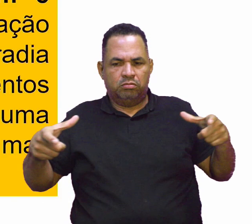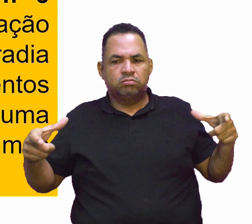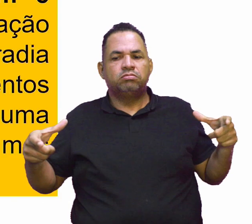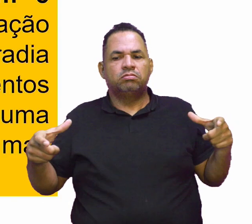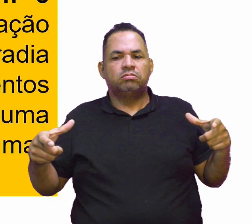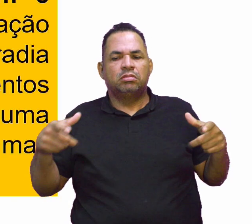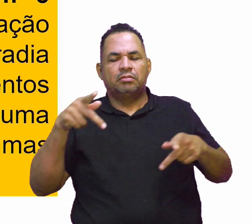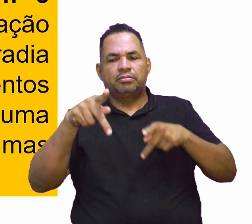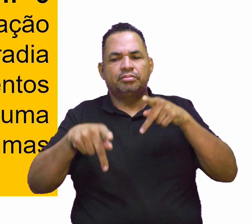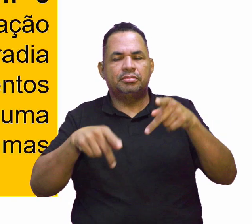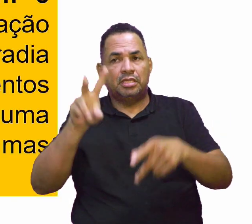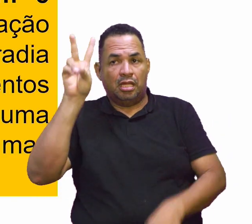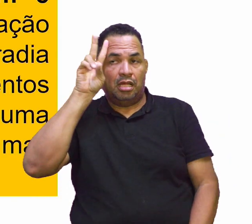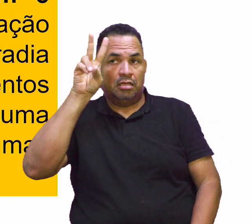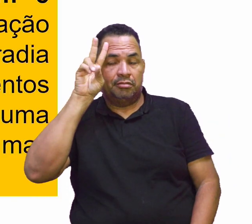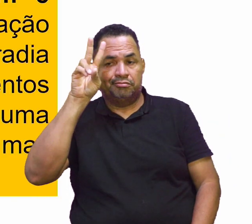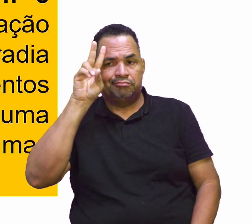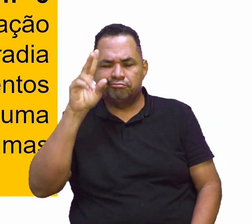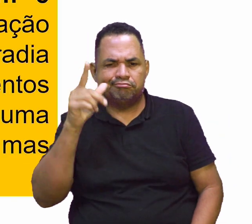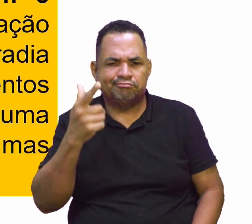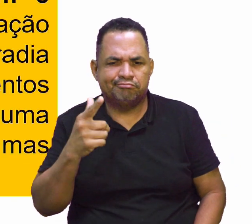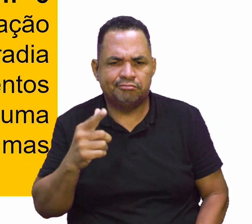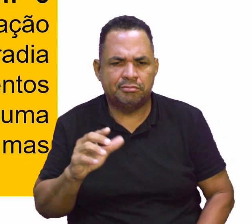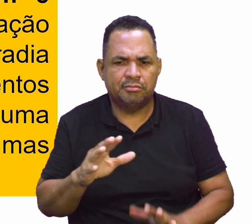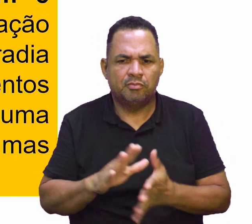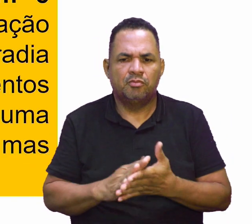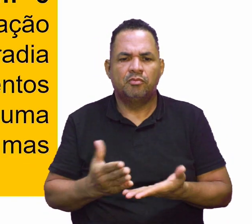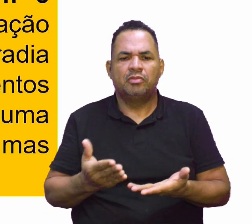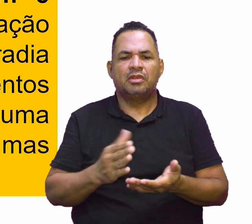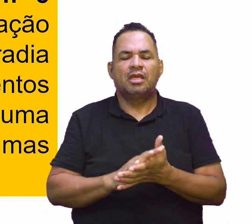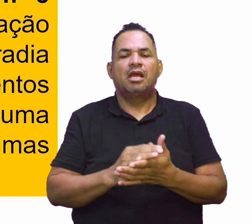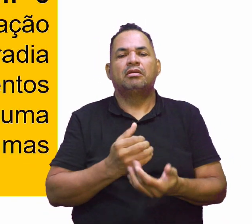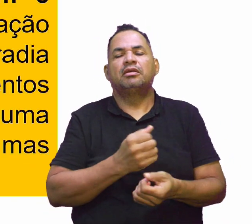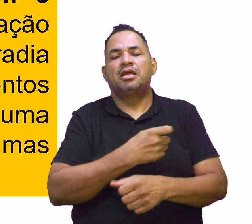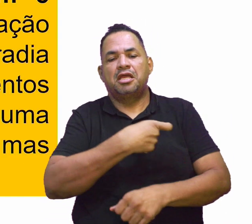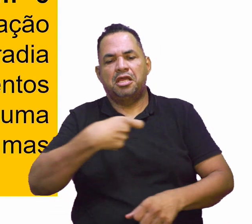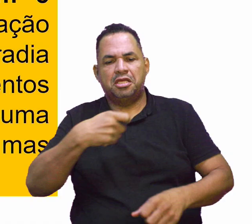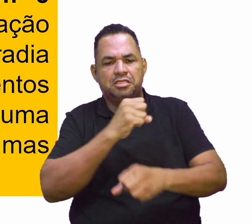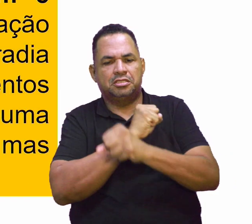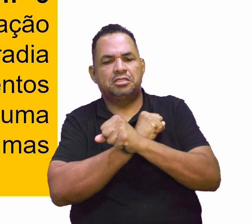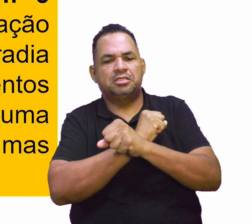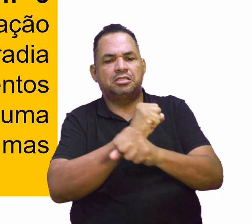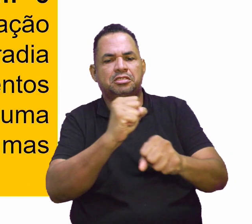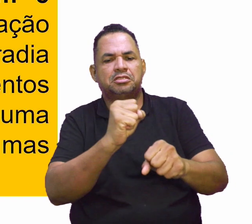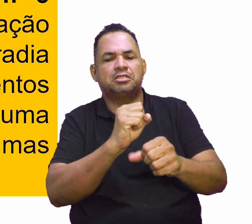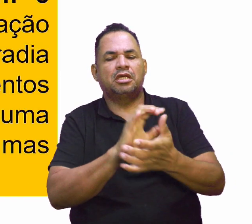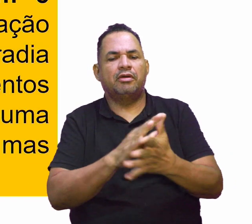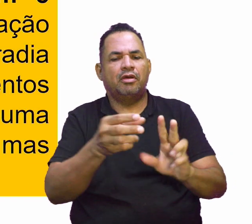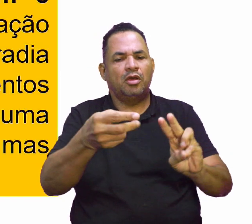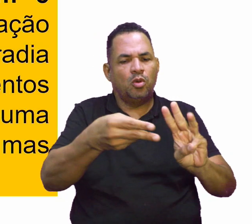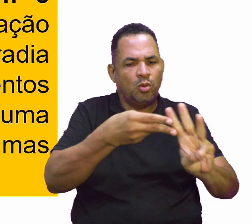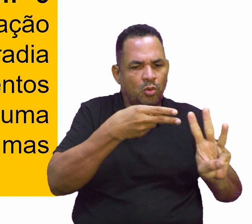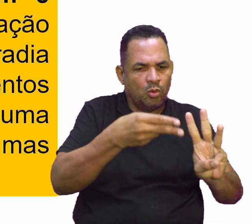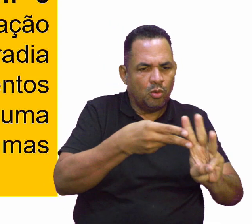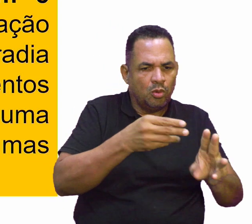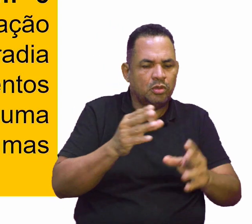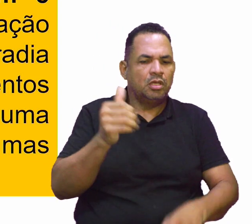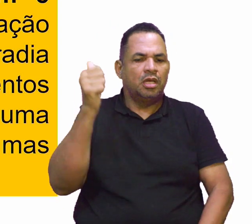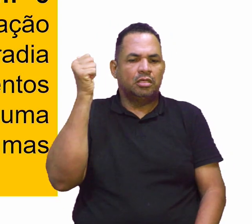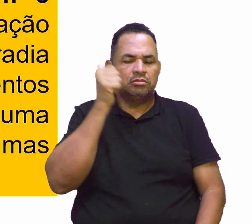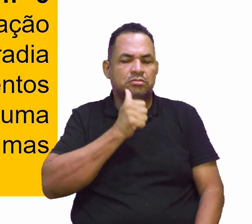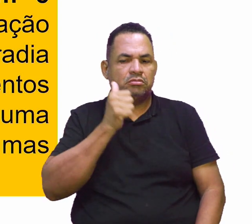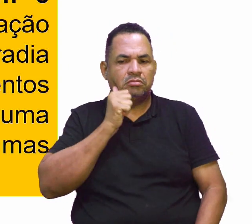muitas pessoas vão estar excluídas, como os ex-escravos, os indígenas, as mulheres e também